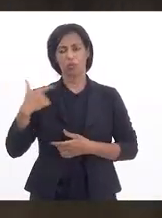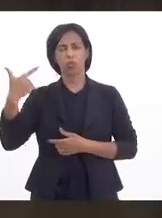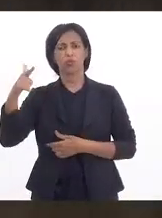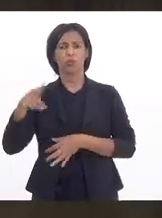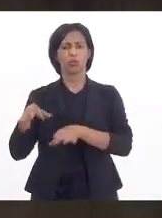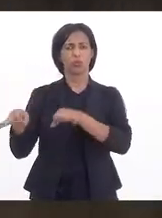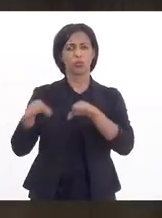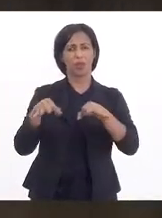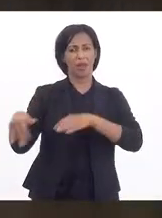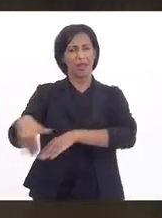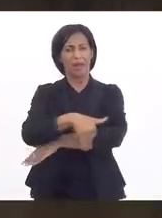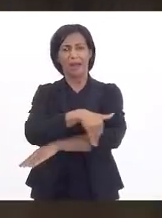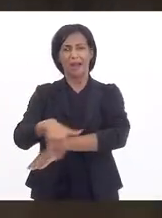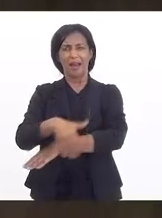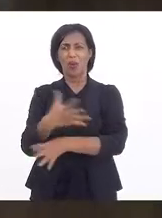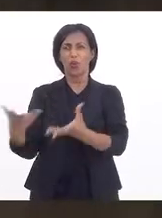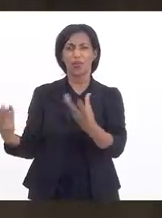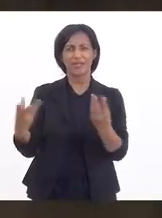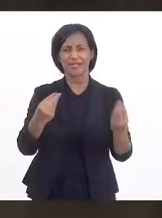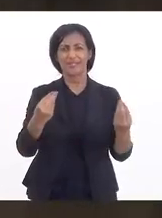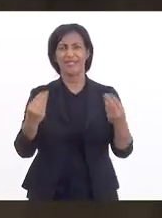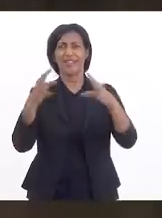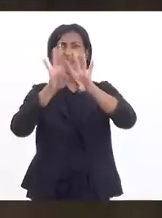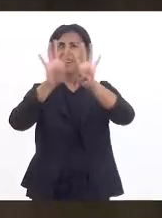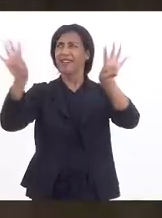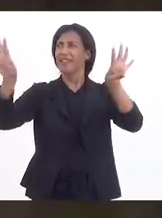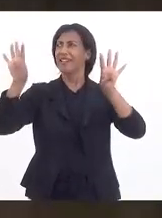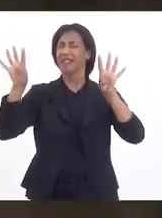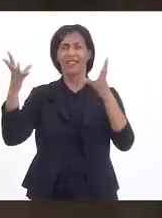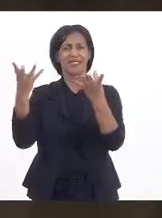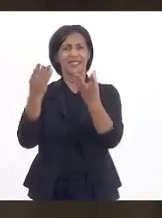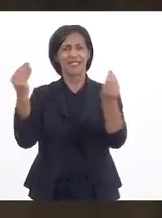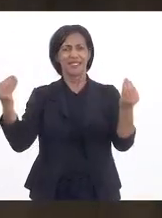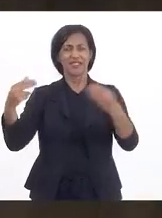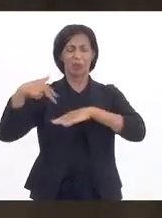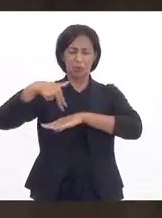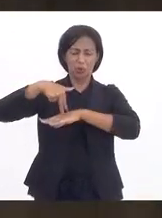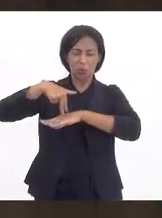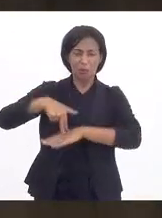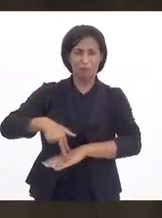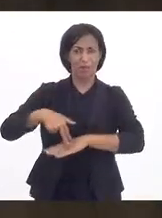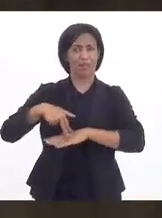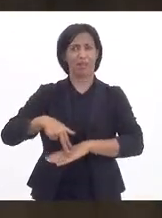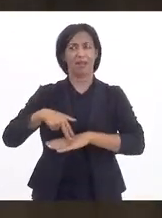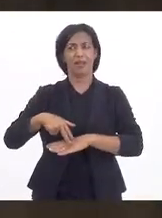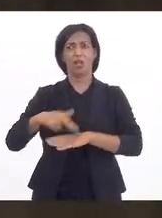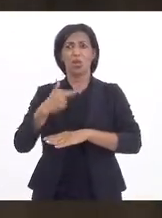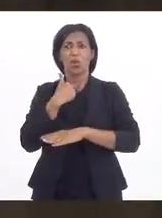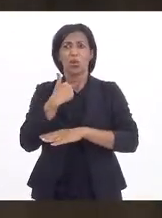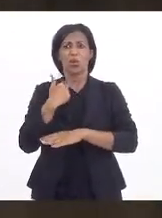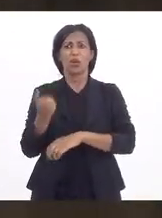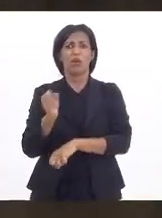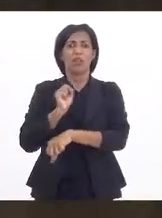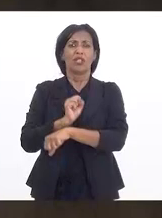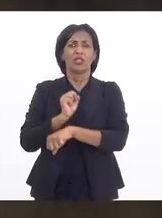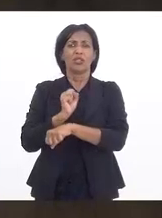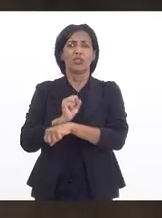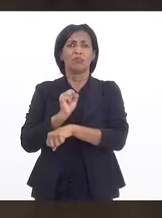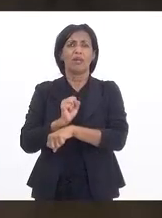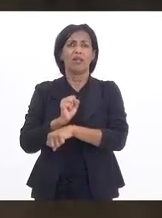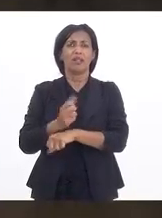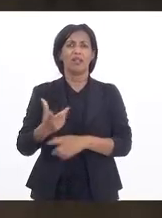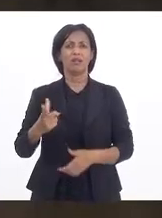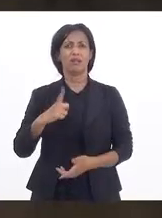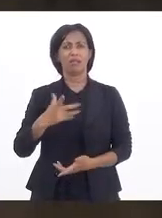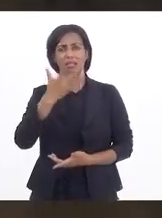em está com a rua cheia estamos com a galeria cheia as pessoas estão desconfortáveis ali em cima e não dá para ficar esperando a quantidade a